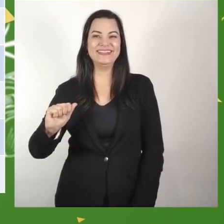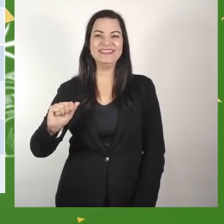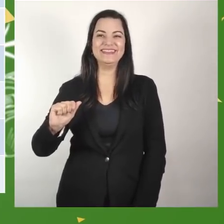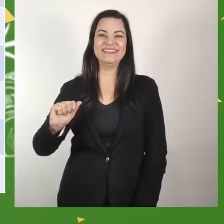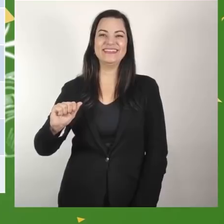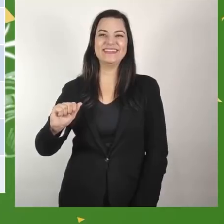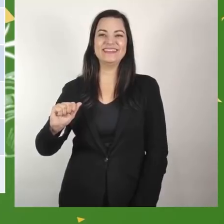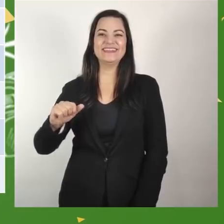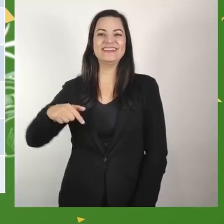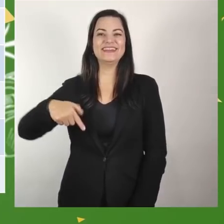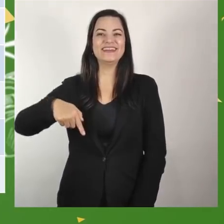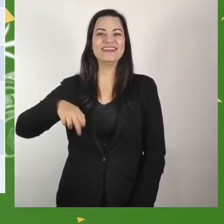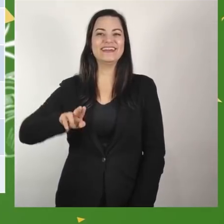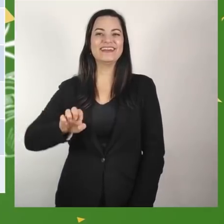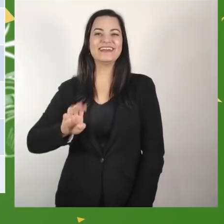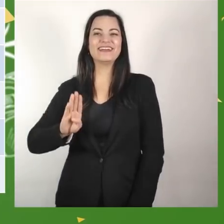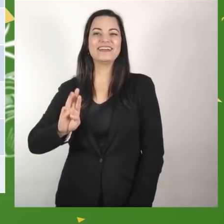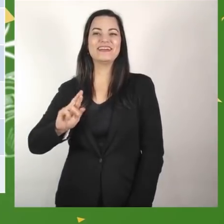larica,